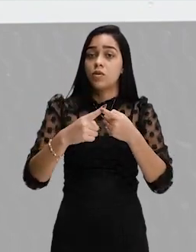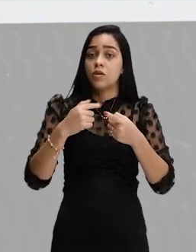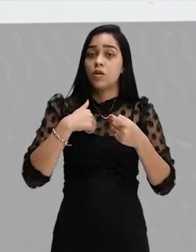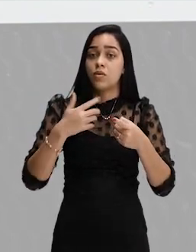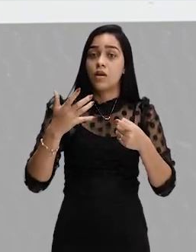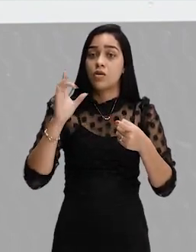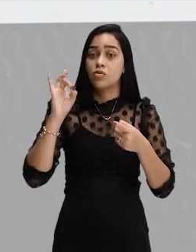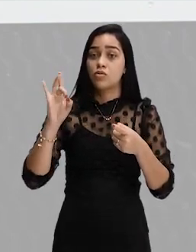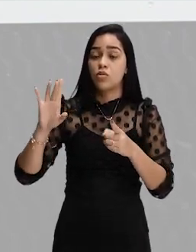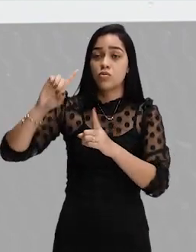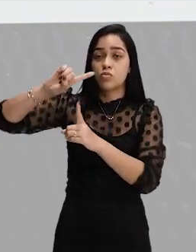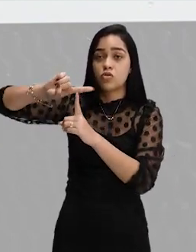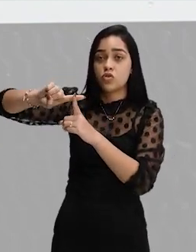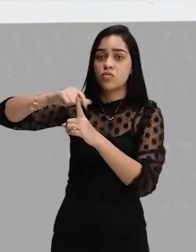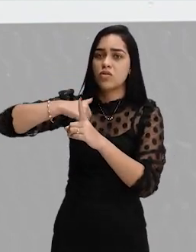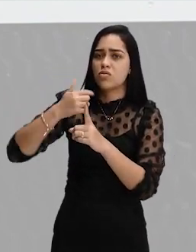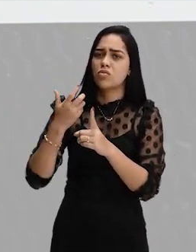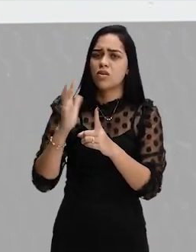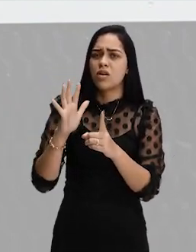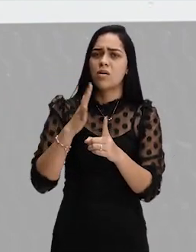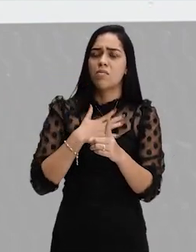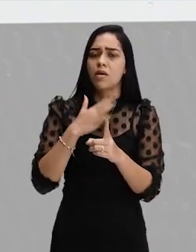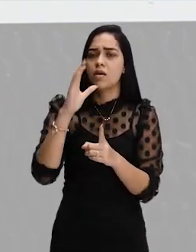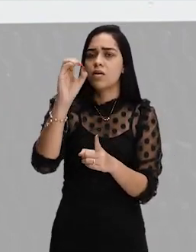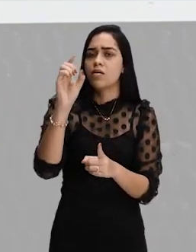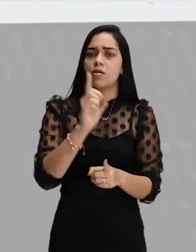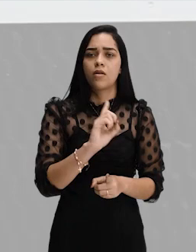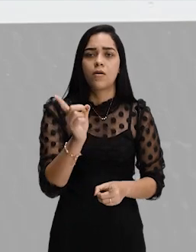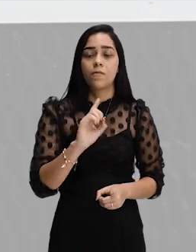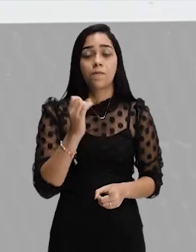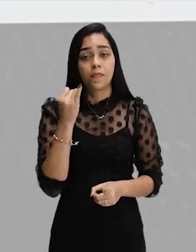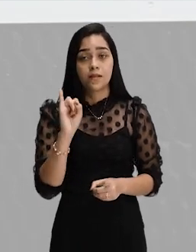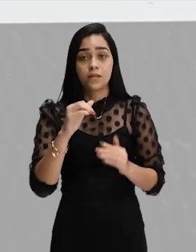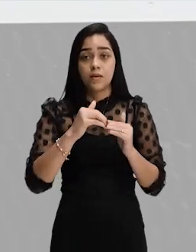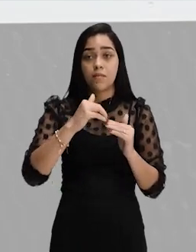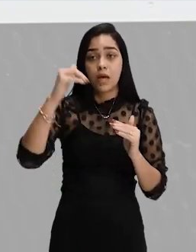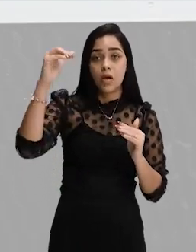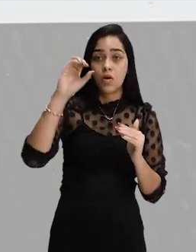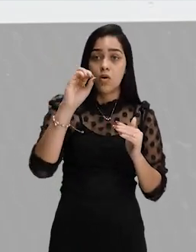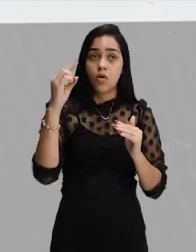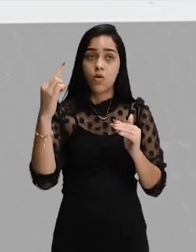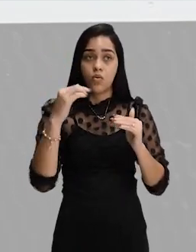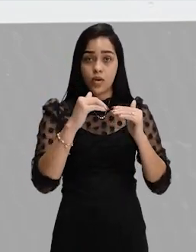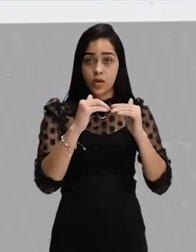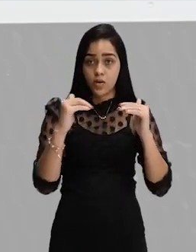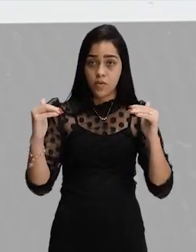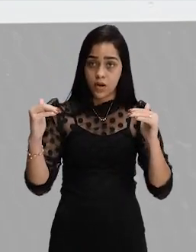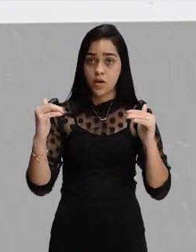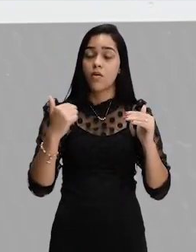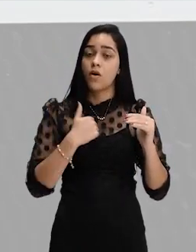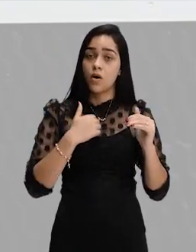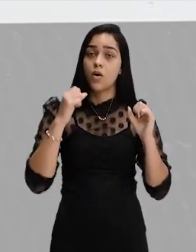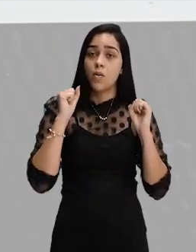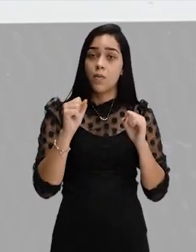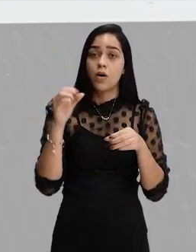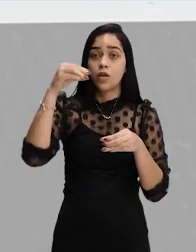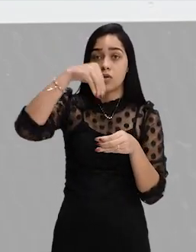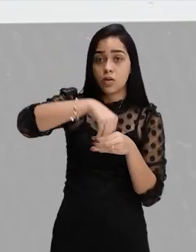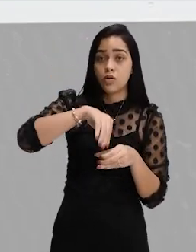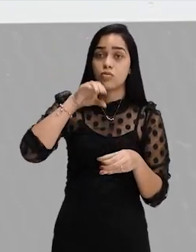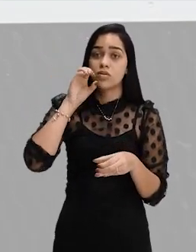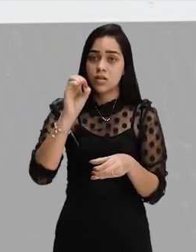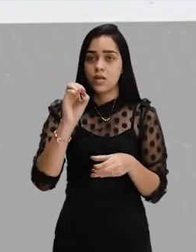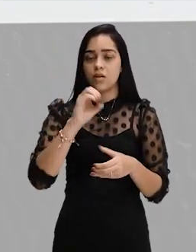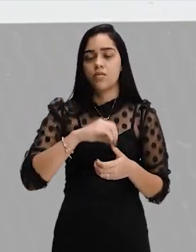os positivos. Eu não quero que torne minha função 0. Se aqui fosse maior ou igual, aí eu teria que incluir meu zero